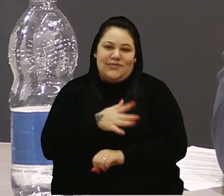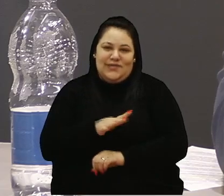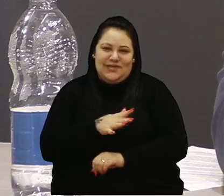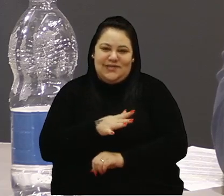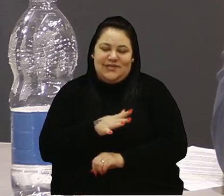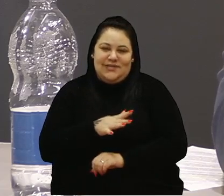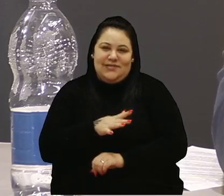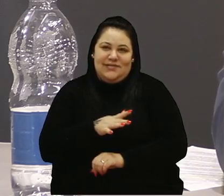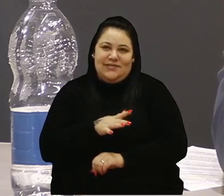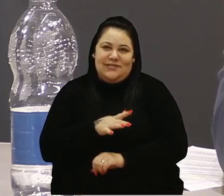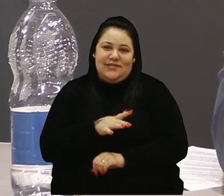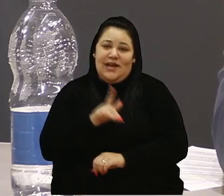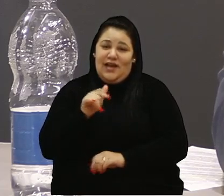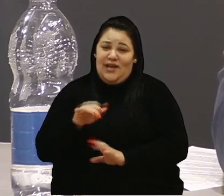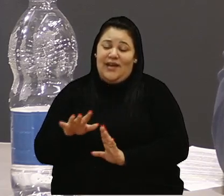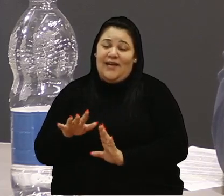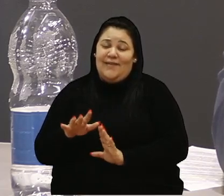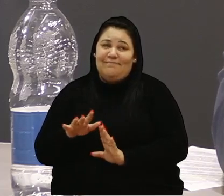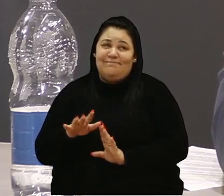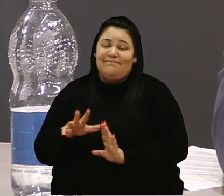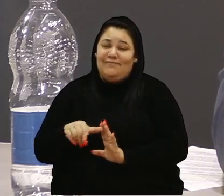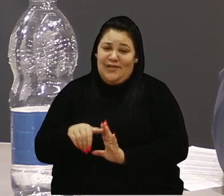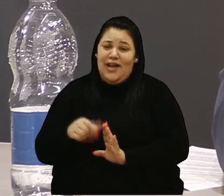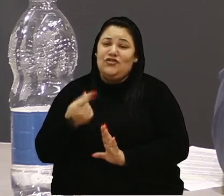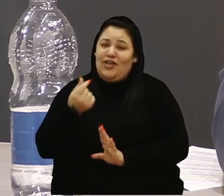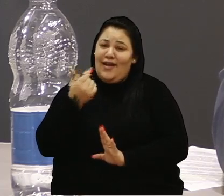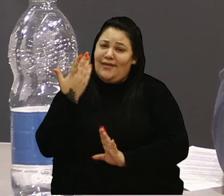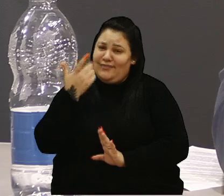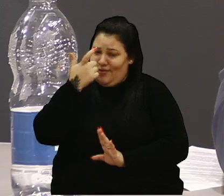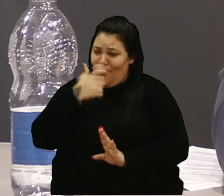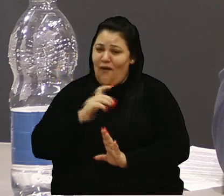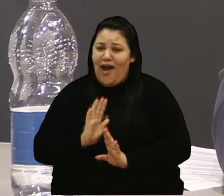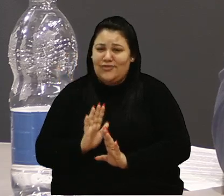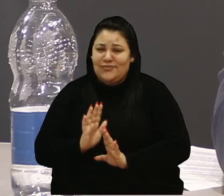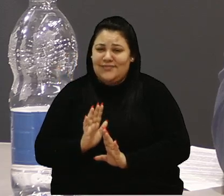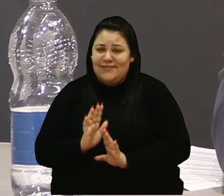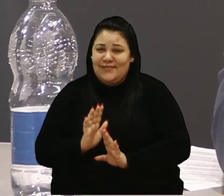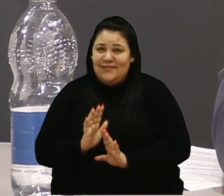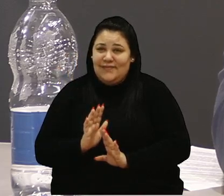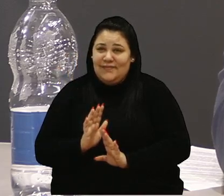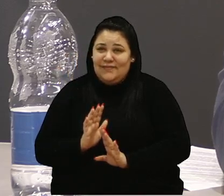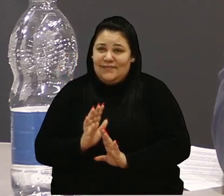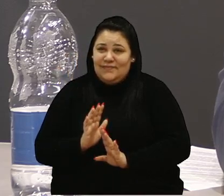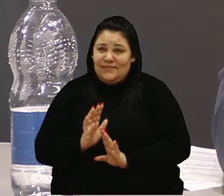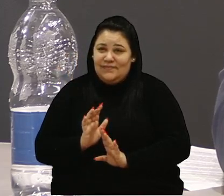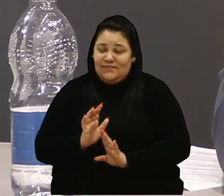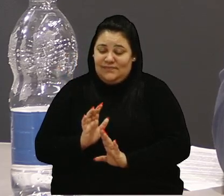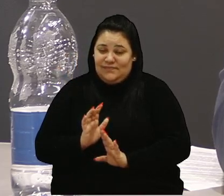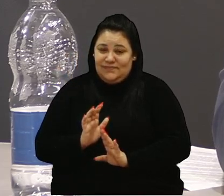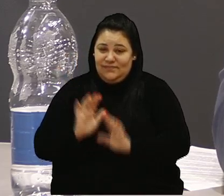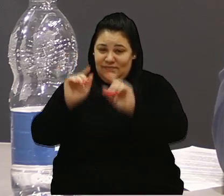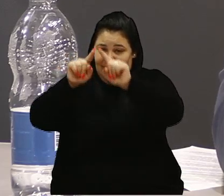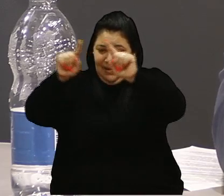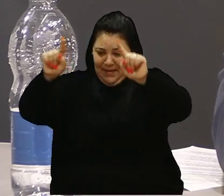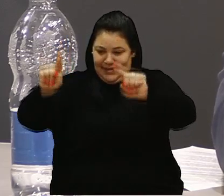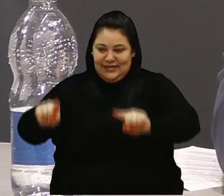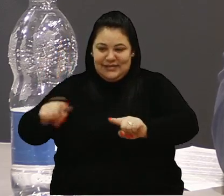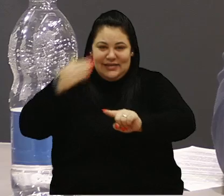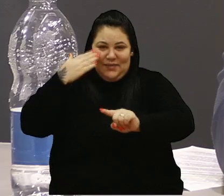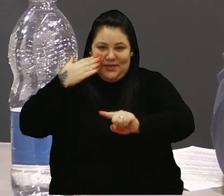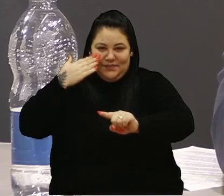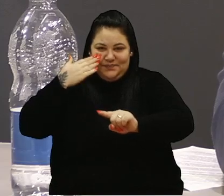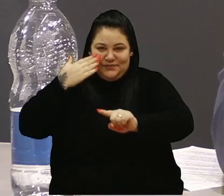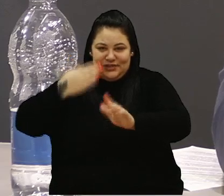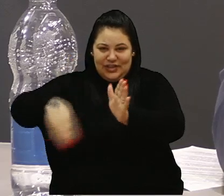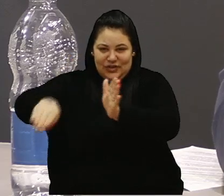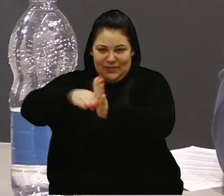Isso daí é um caça-níquel. Isso. Essa questão aí do REC Park é um caça-níquel no bolso de quem precisa estacionar na